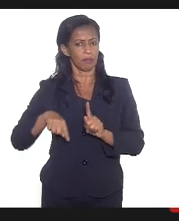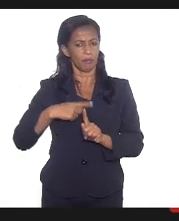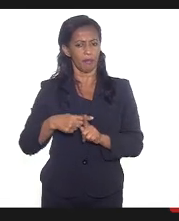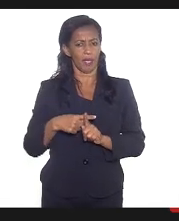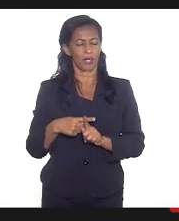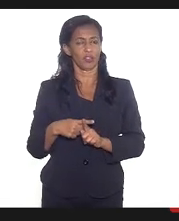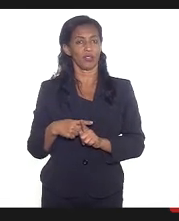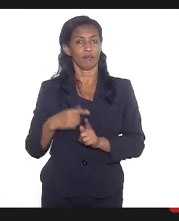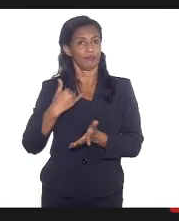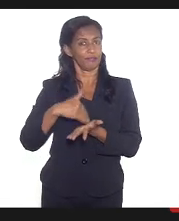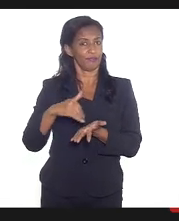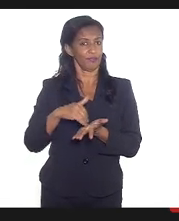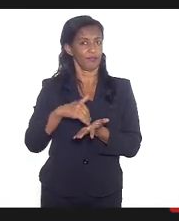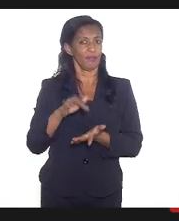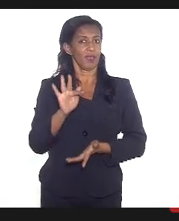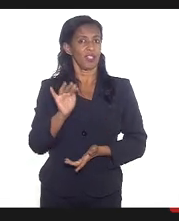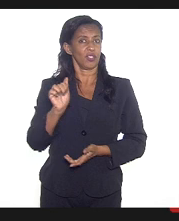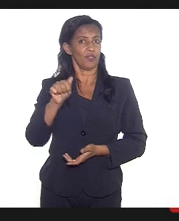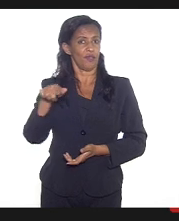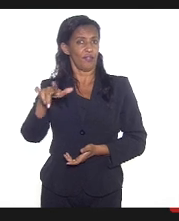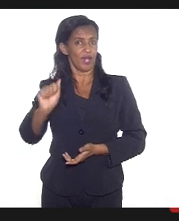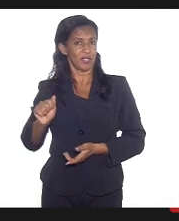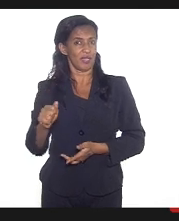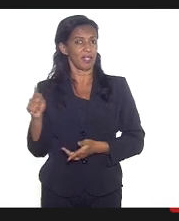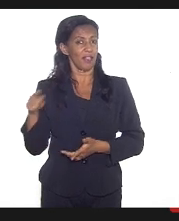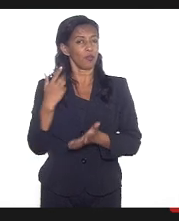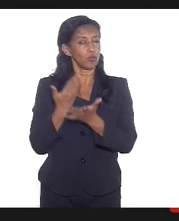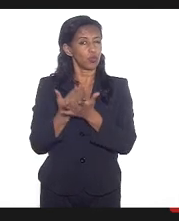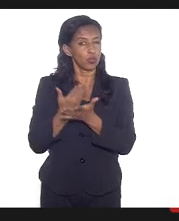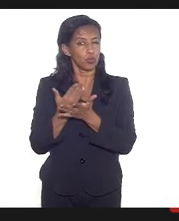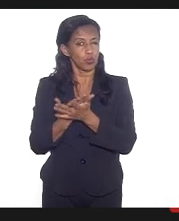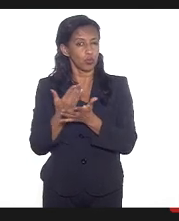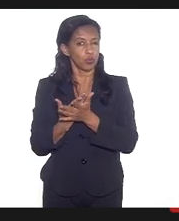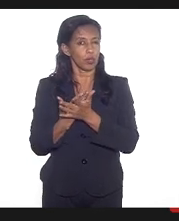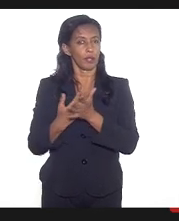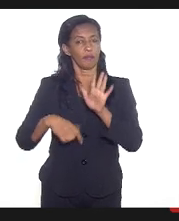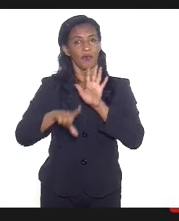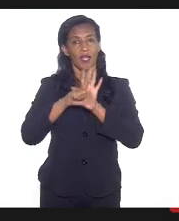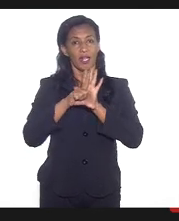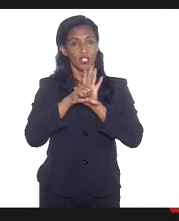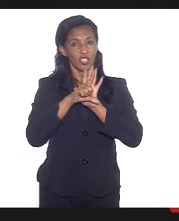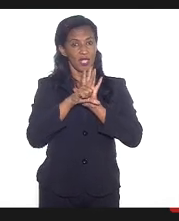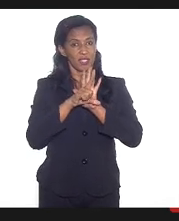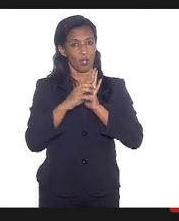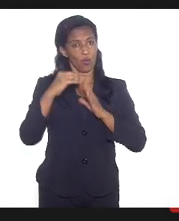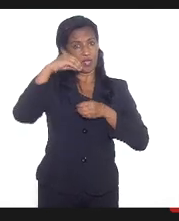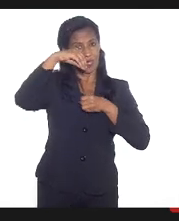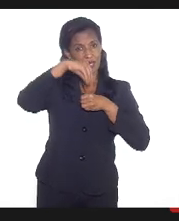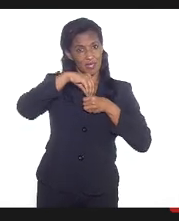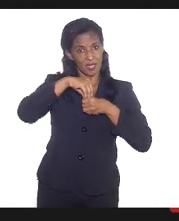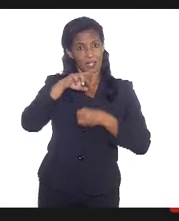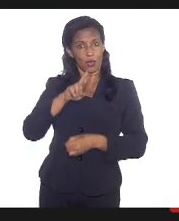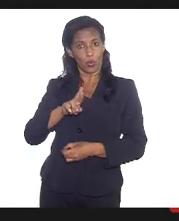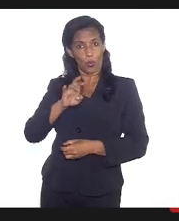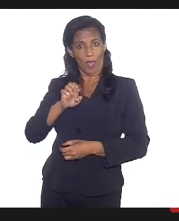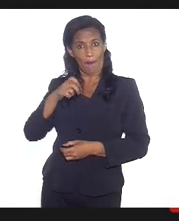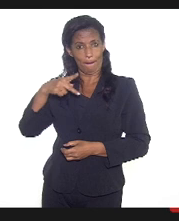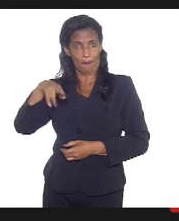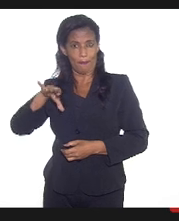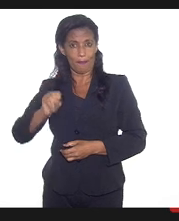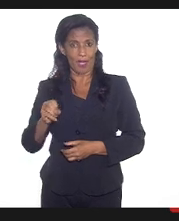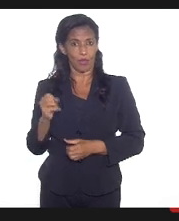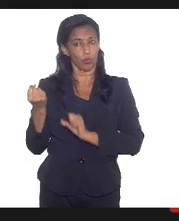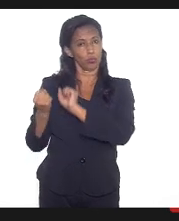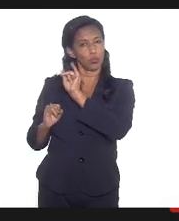Secretaria de Fazenda, ela ficou, né, vamos dizer assim, estudando o caso para trazer a legislação interna, né, do repetro industrialização